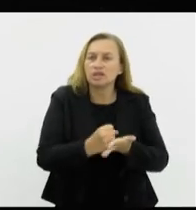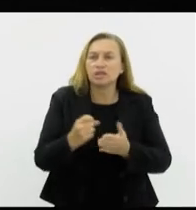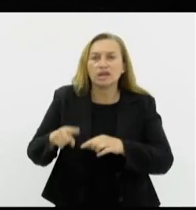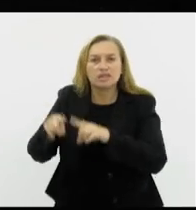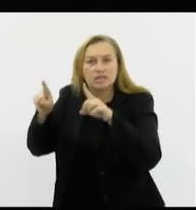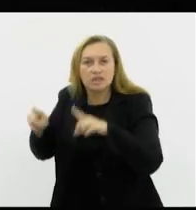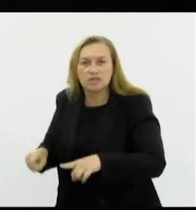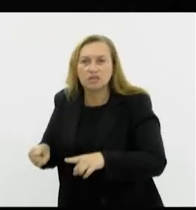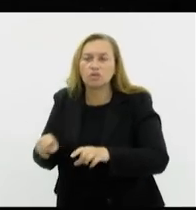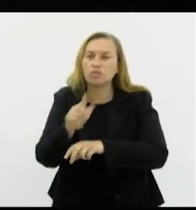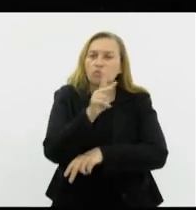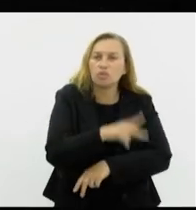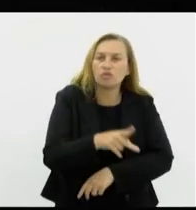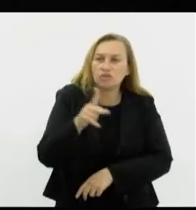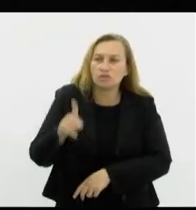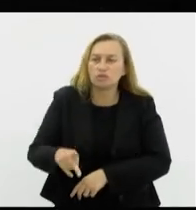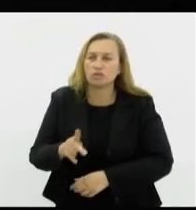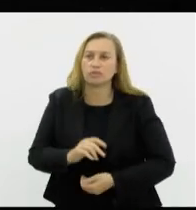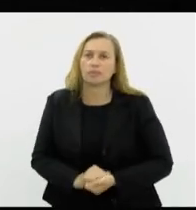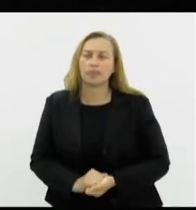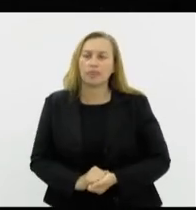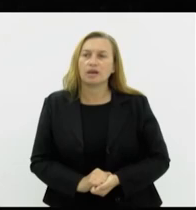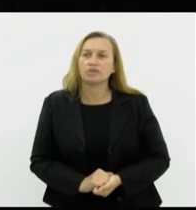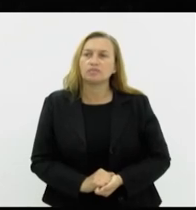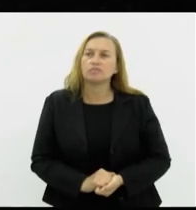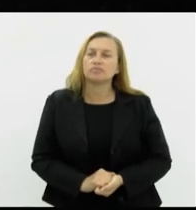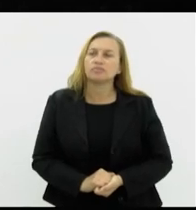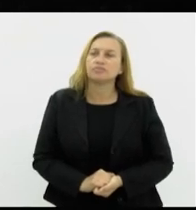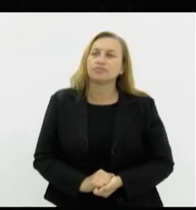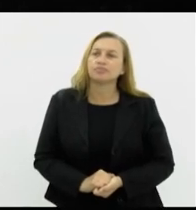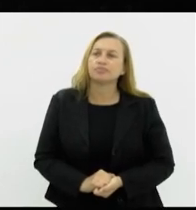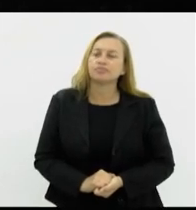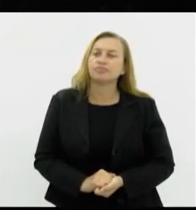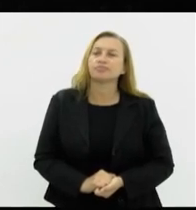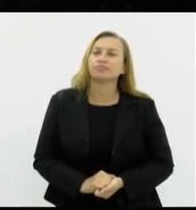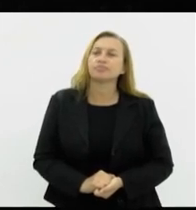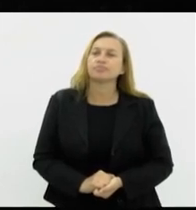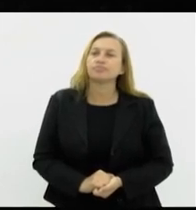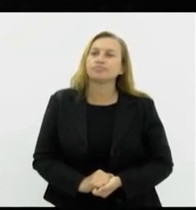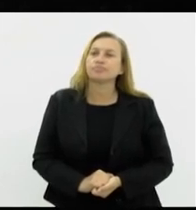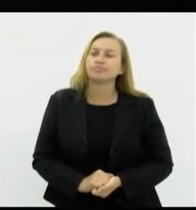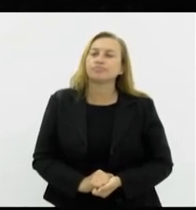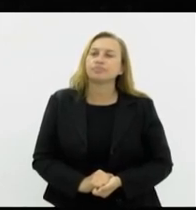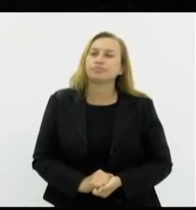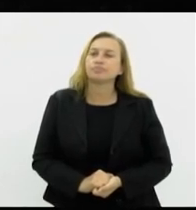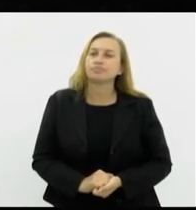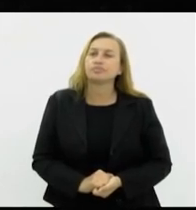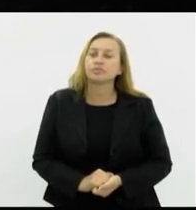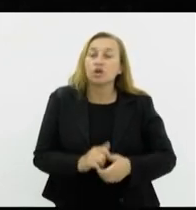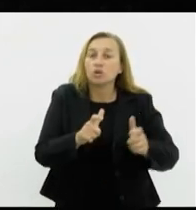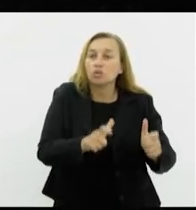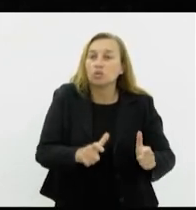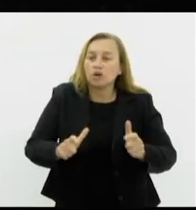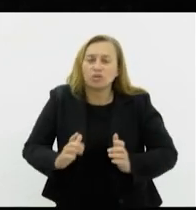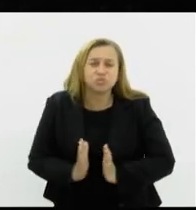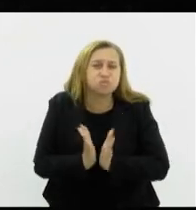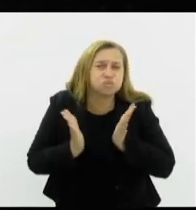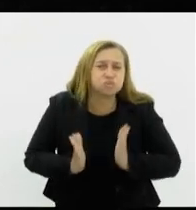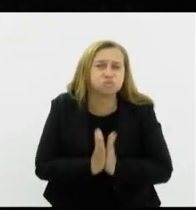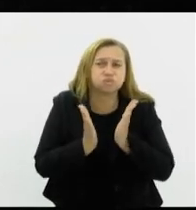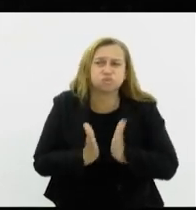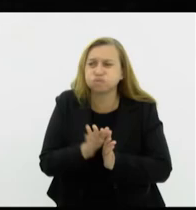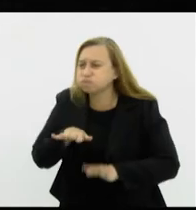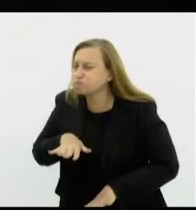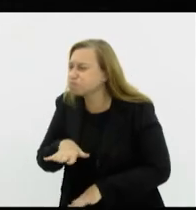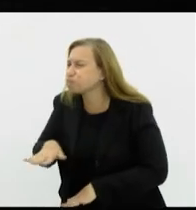servidores, professores. E a gente vai abrir uma perspectiva, sobretudo em lugares empobrecidos e